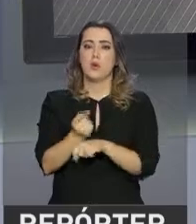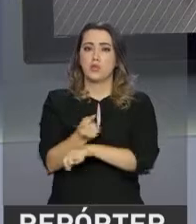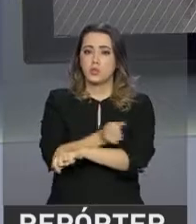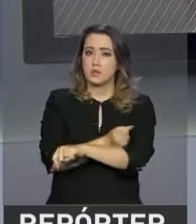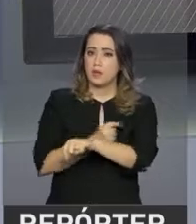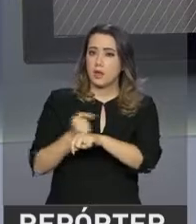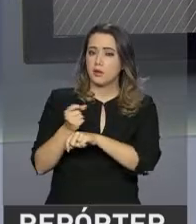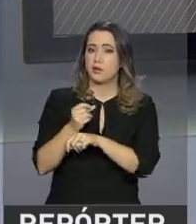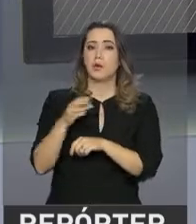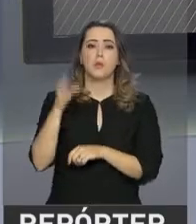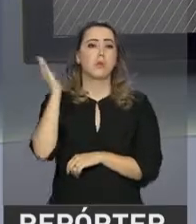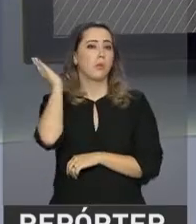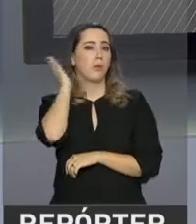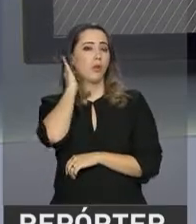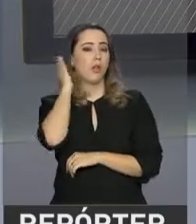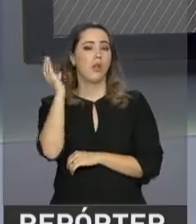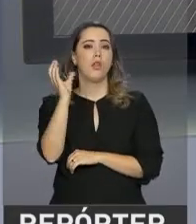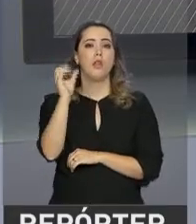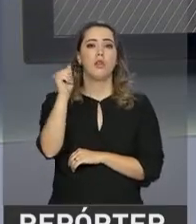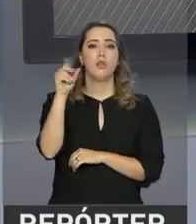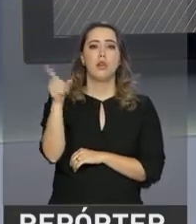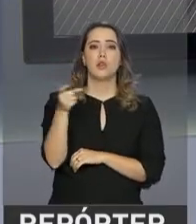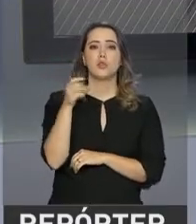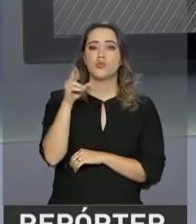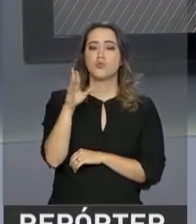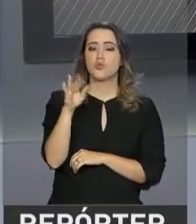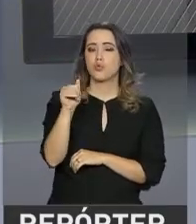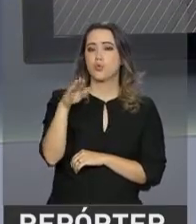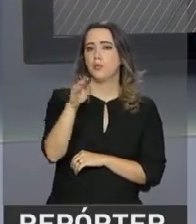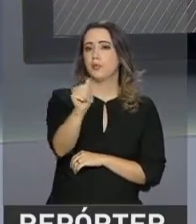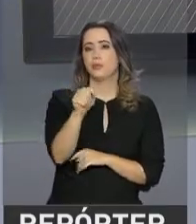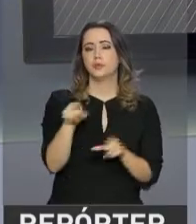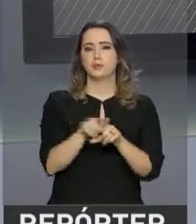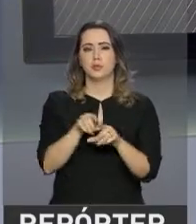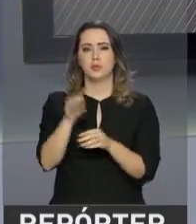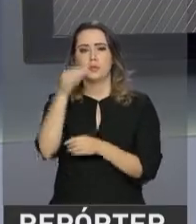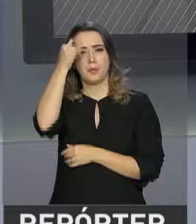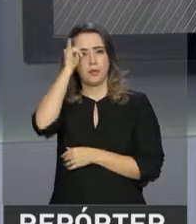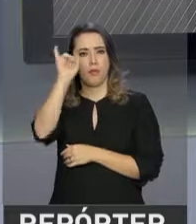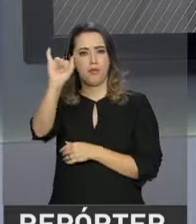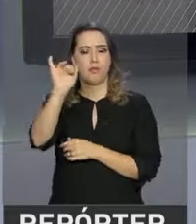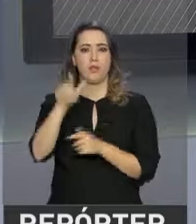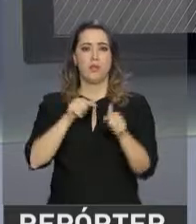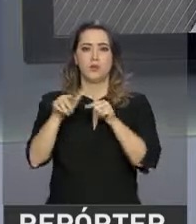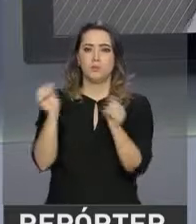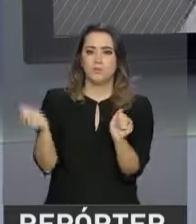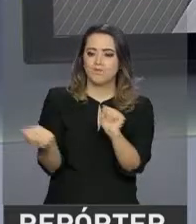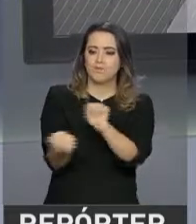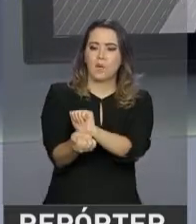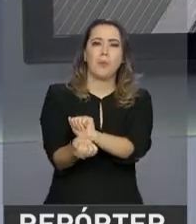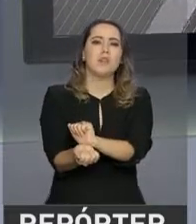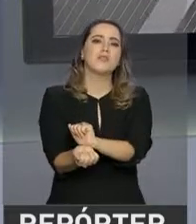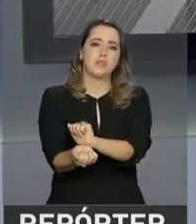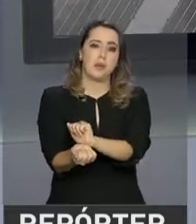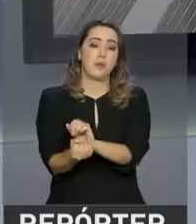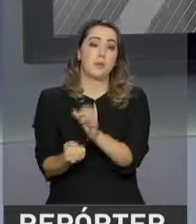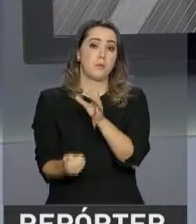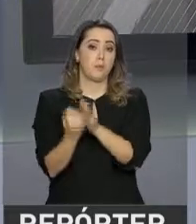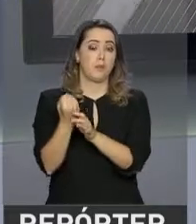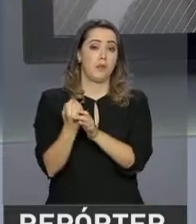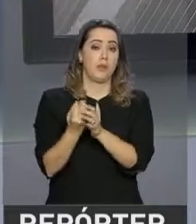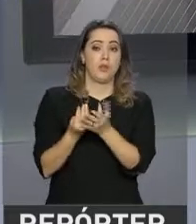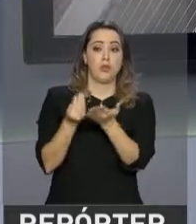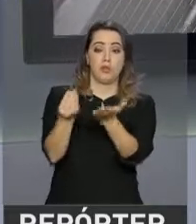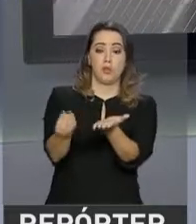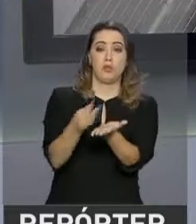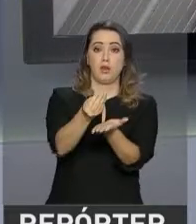sarampo e caxumba uma força tarefa também atua para combater o trabalho escravo emitir carteiras de trabalho e promove